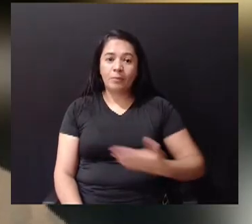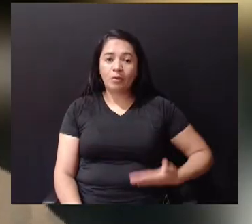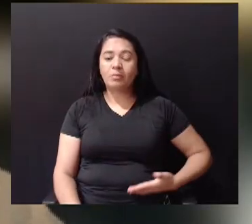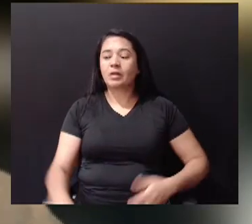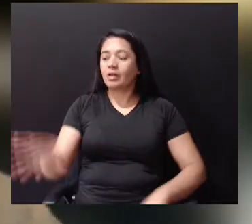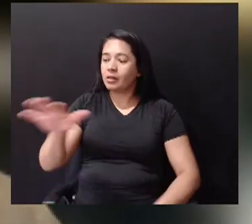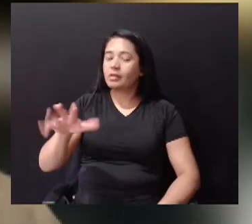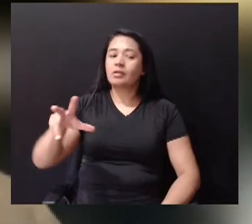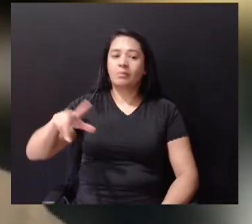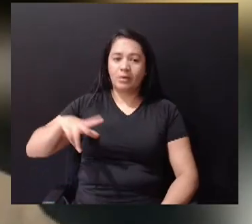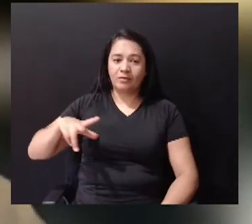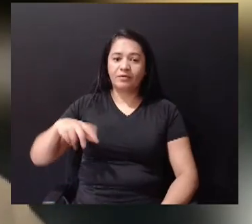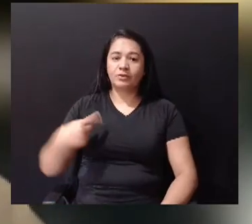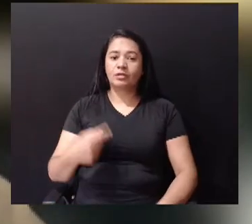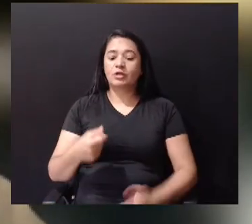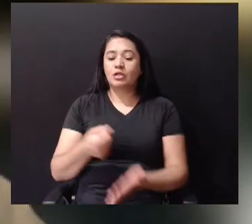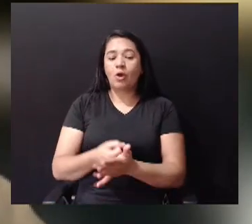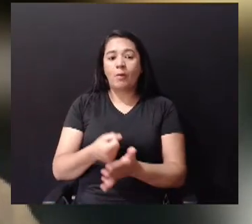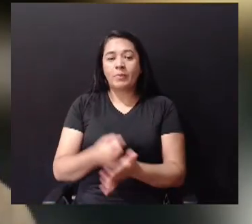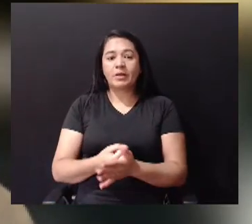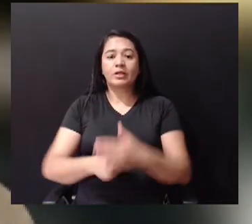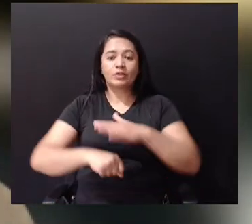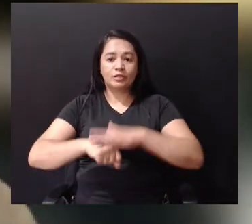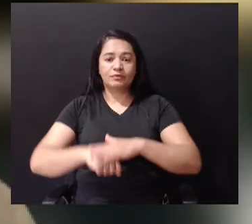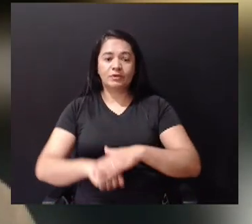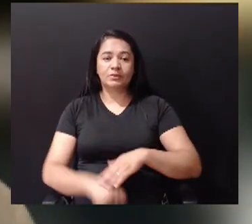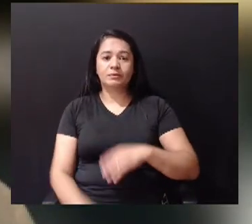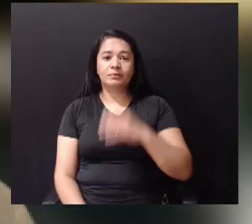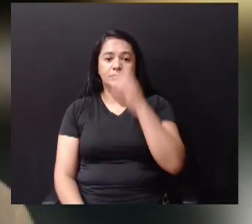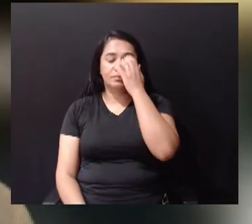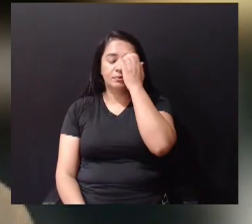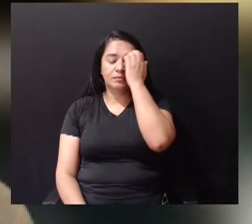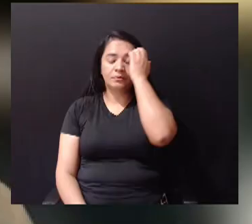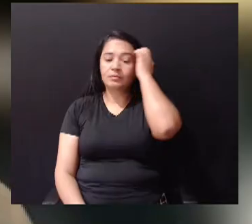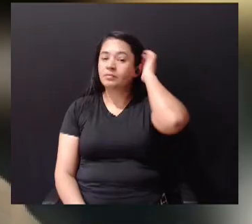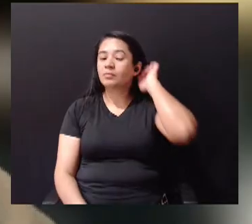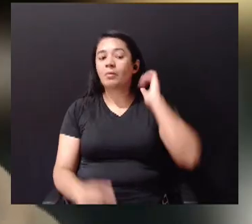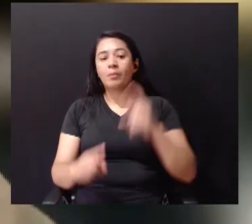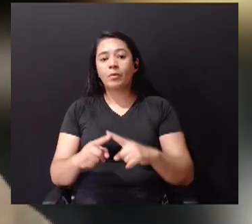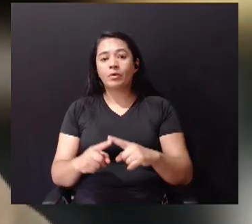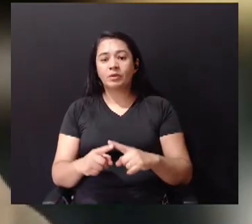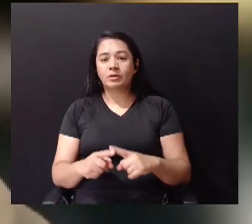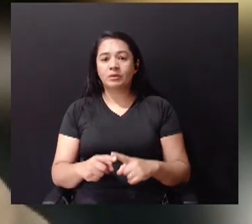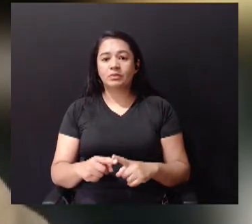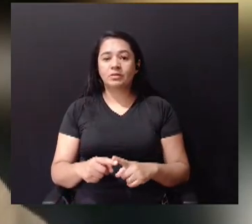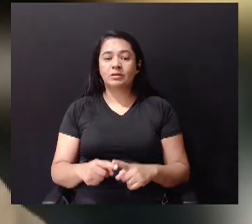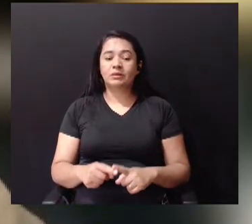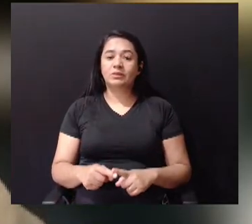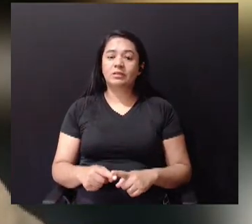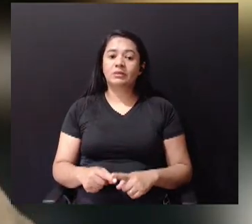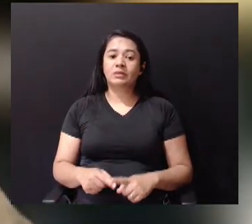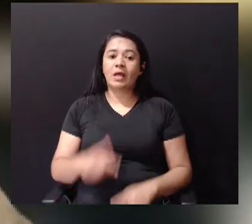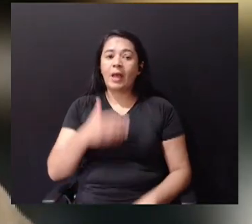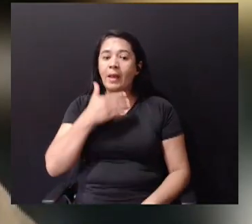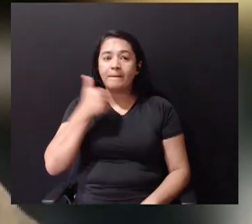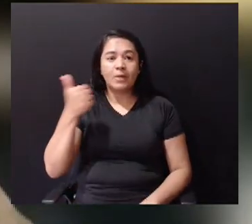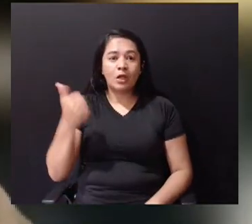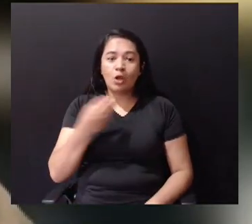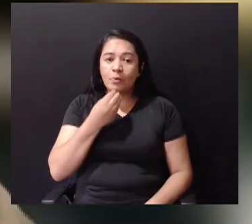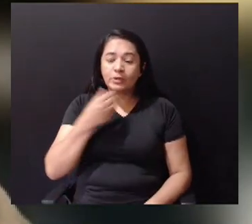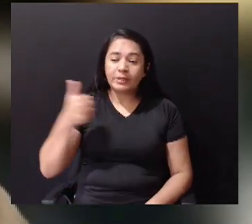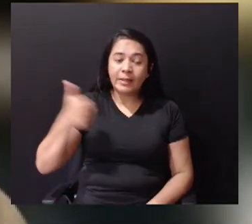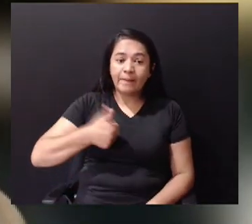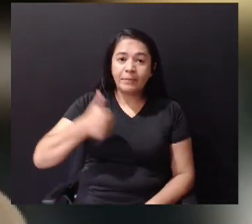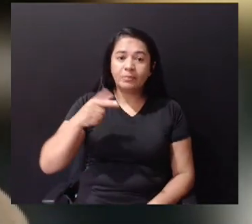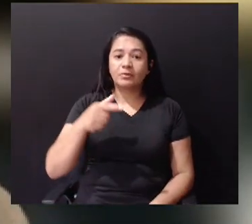essa obrigação de fazer o que a gente faz. Por quê? Porque a melhor chance é a primeira, é aquela que você tem a maior chance de